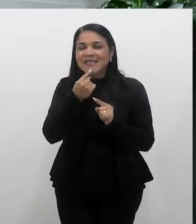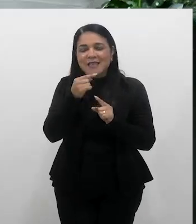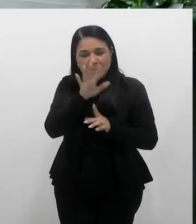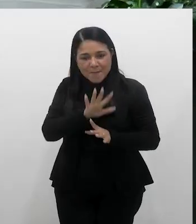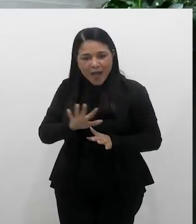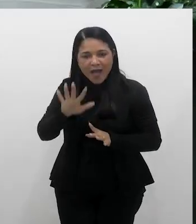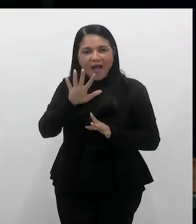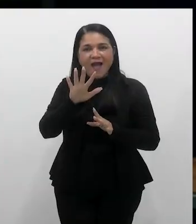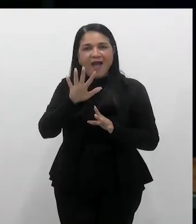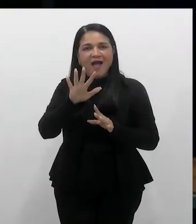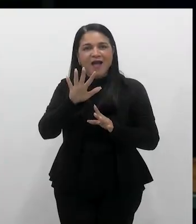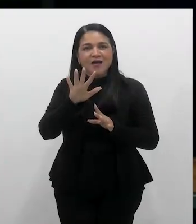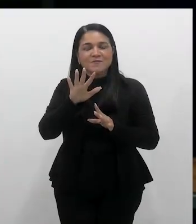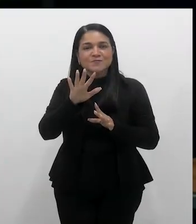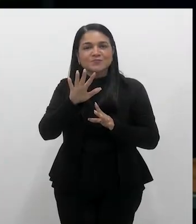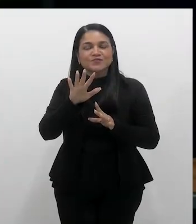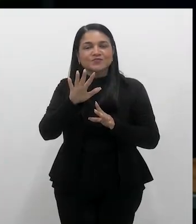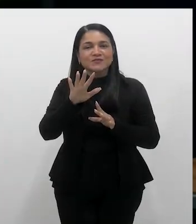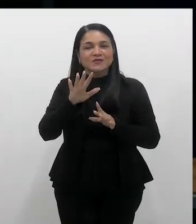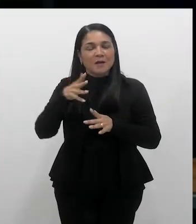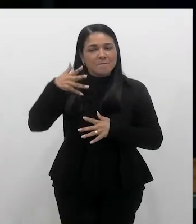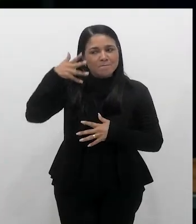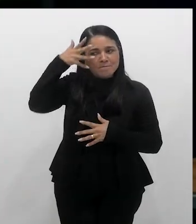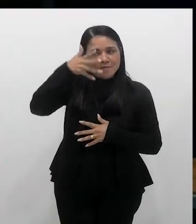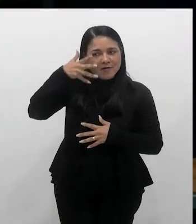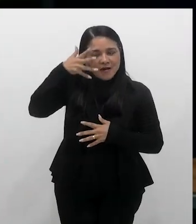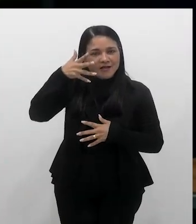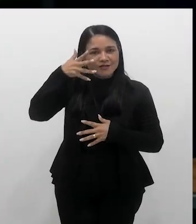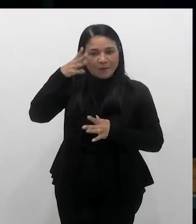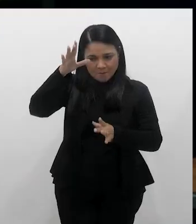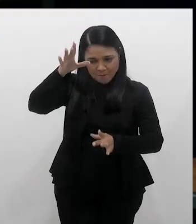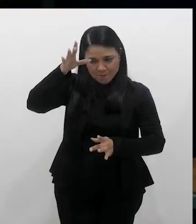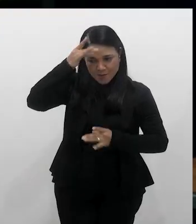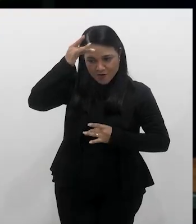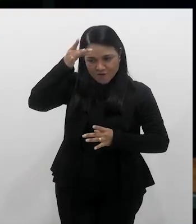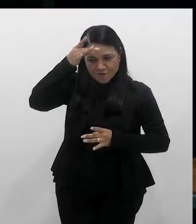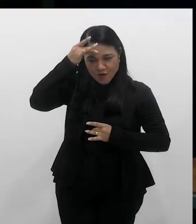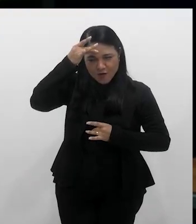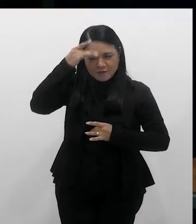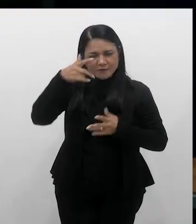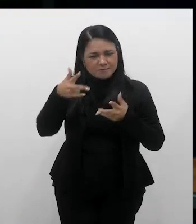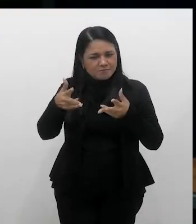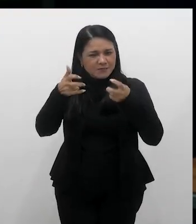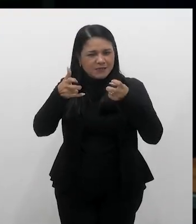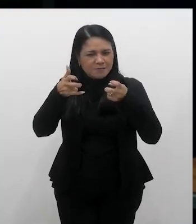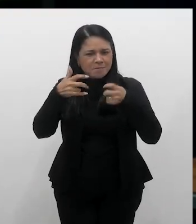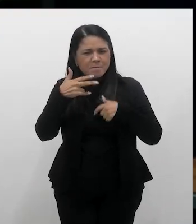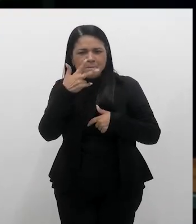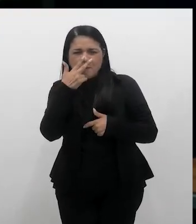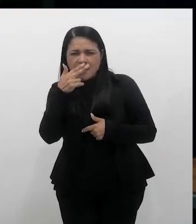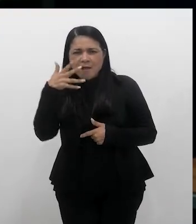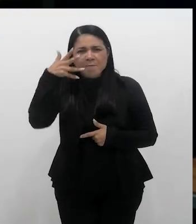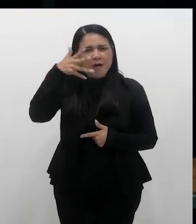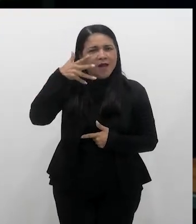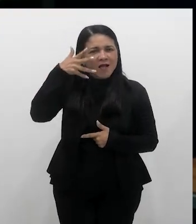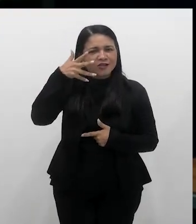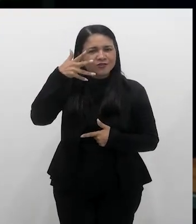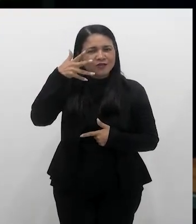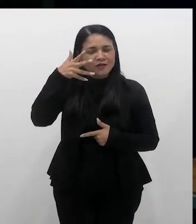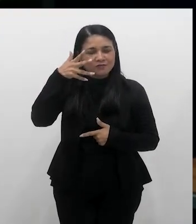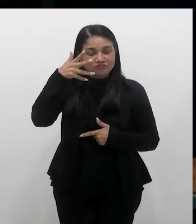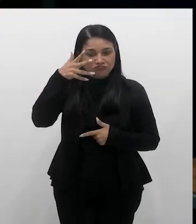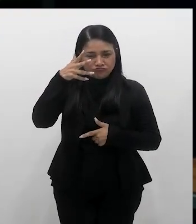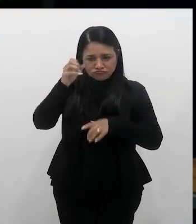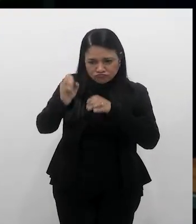é um trabalho que você vai ver que parece se apresentar como palestra, mas de repente algo surge do meio da palavra,